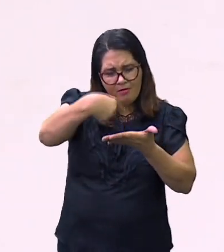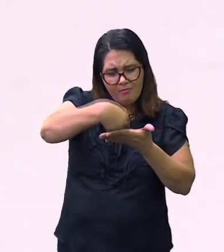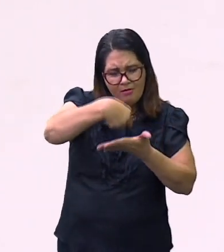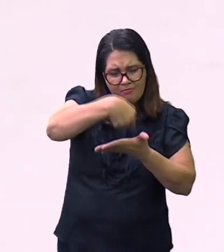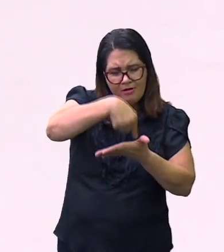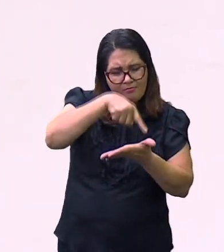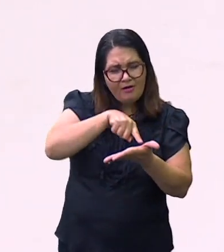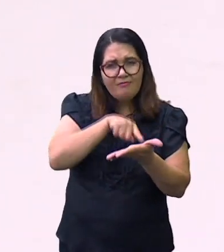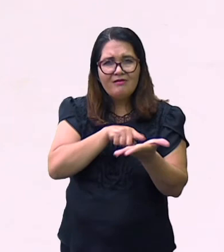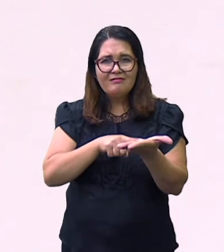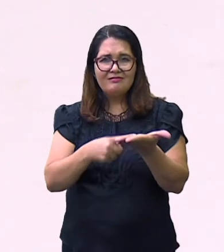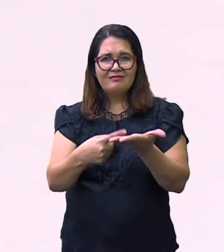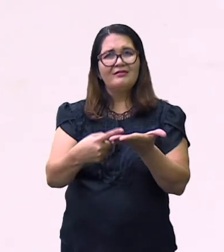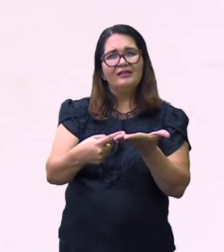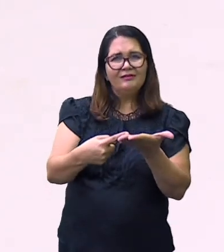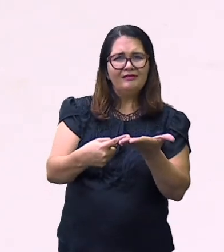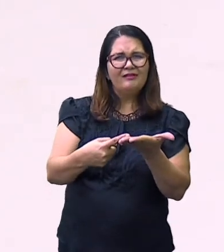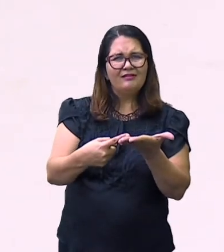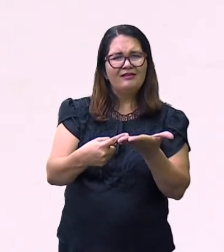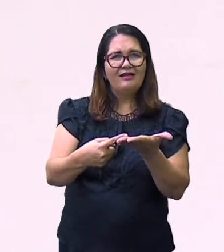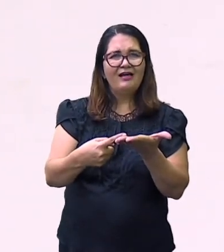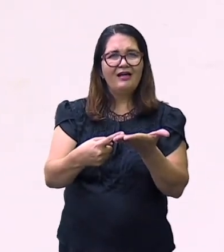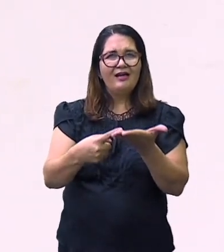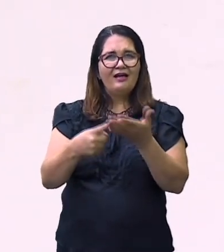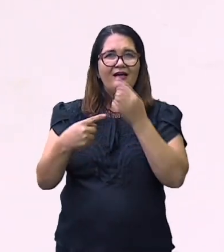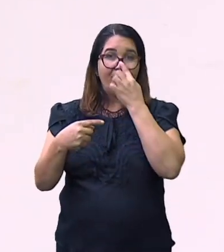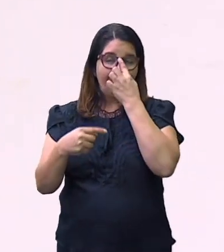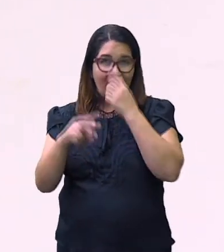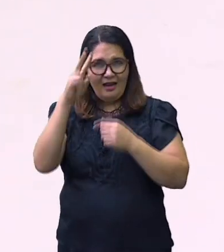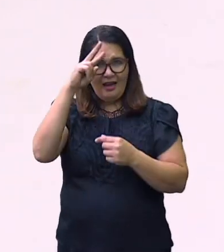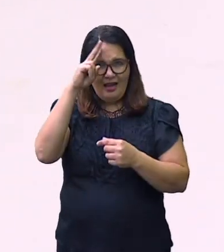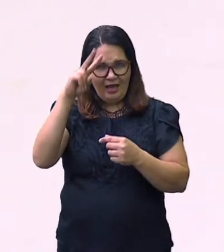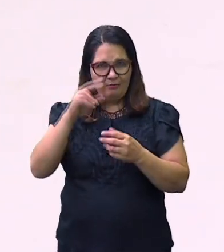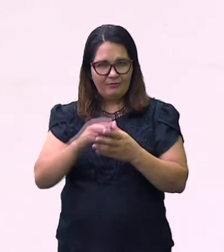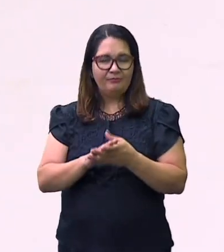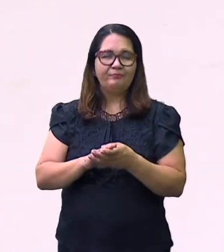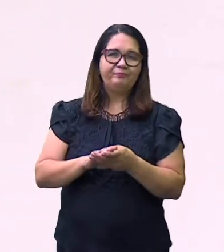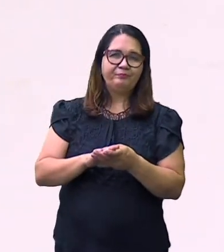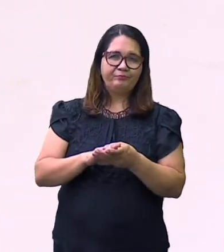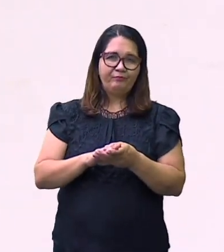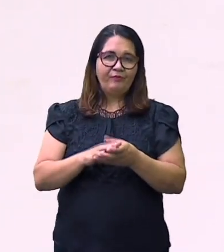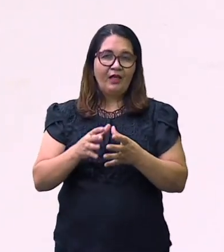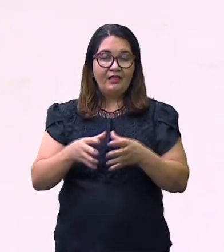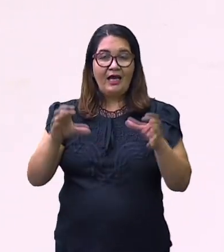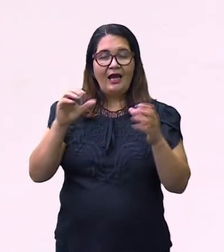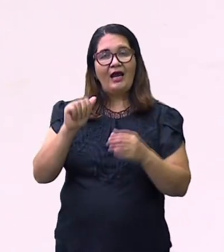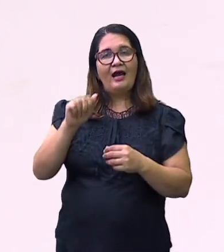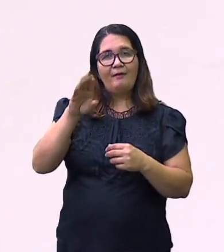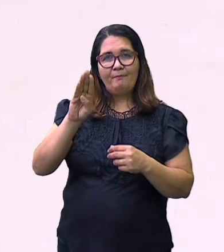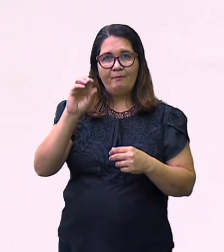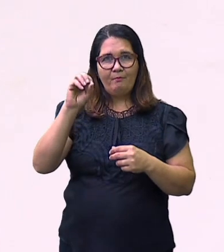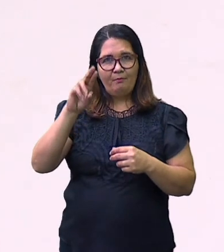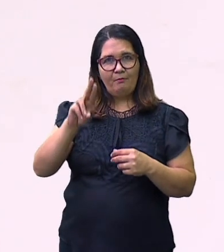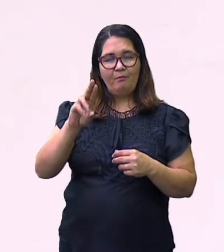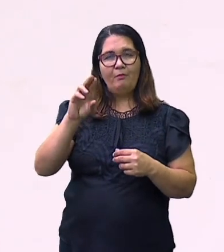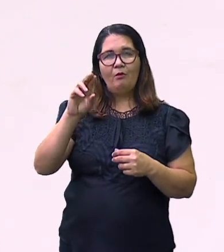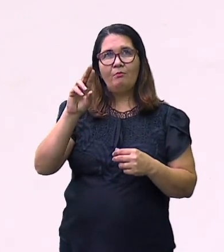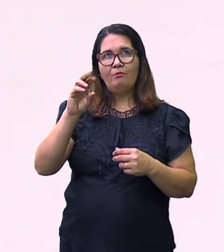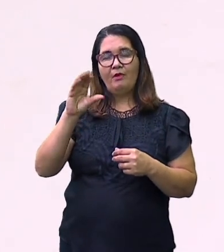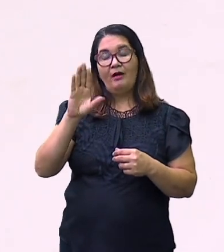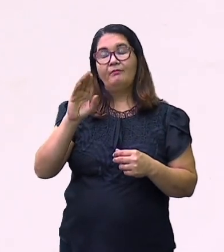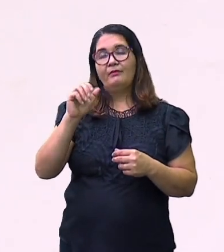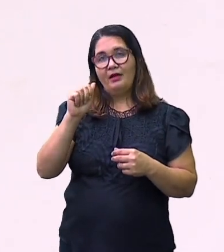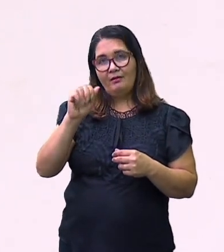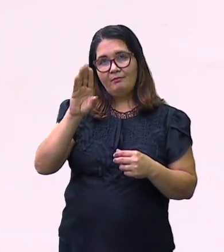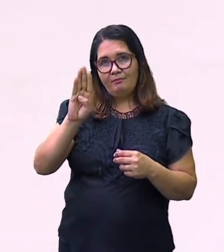se fosse uma abóbora. Lembra da abóbora, como ela é marcadinha? Pois é, aqui também vocês vão marcar assim, ó, bem